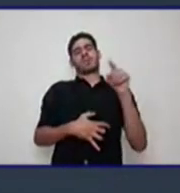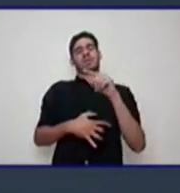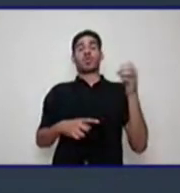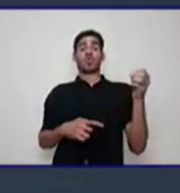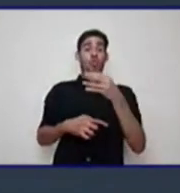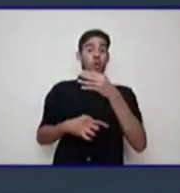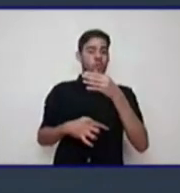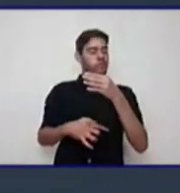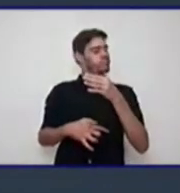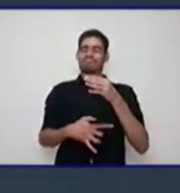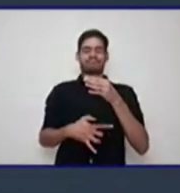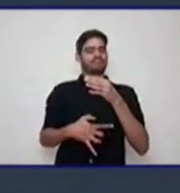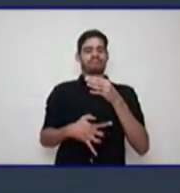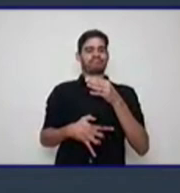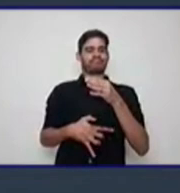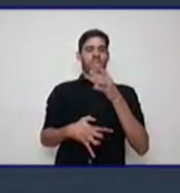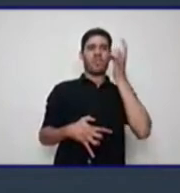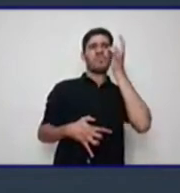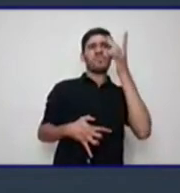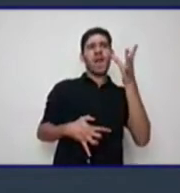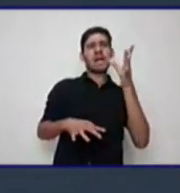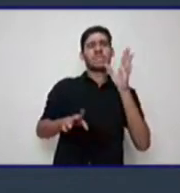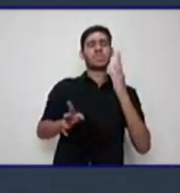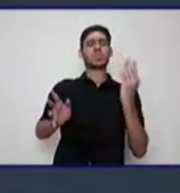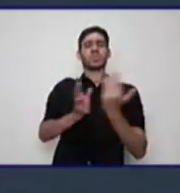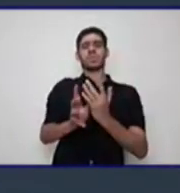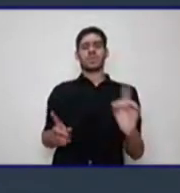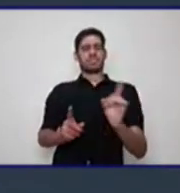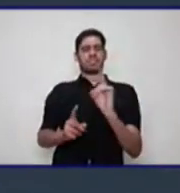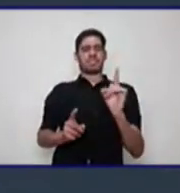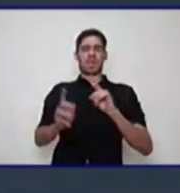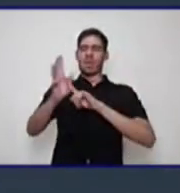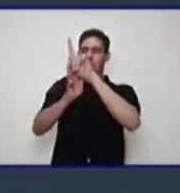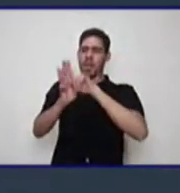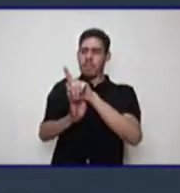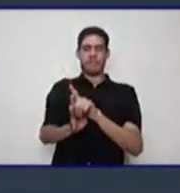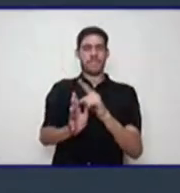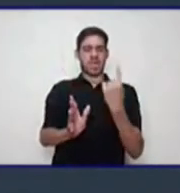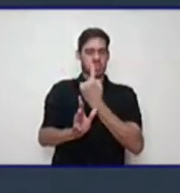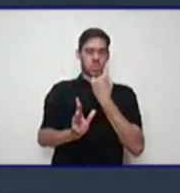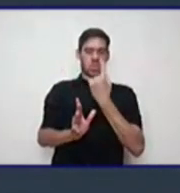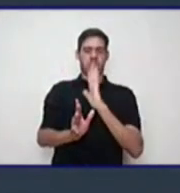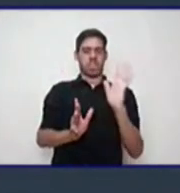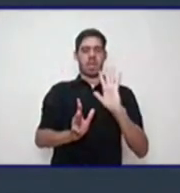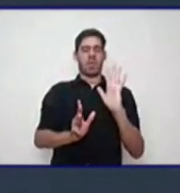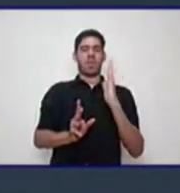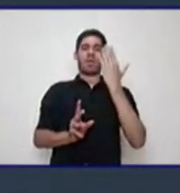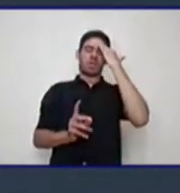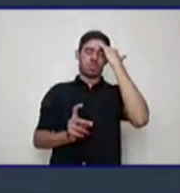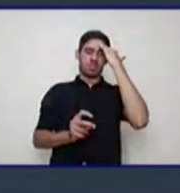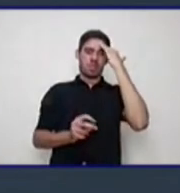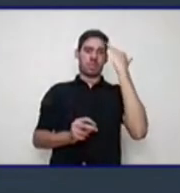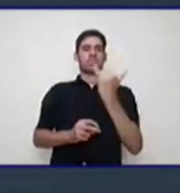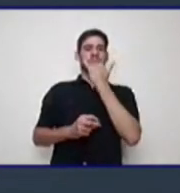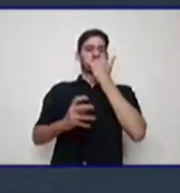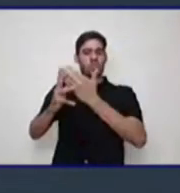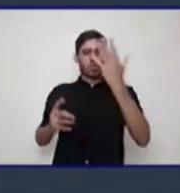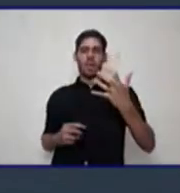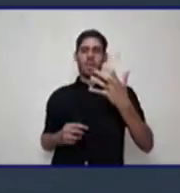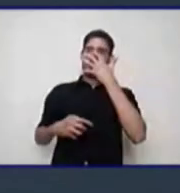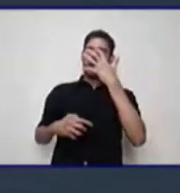novo, não é fácil de ser isolado, devidamente identificado. Eu compreendo com as vênias daqueles que observam